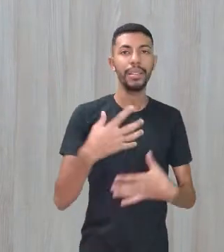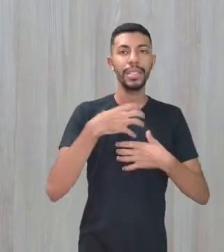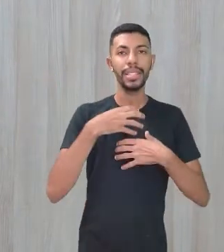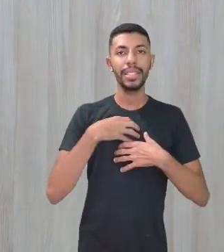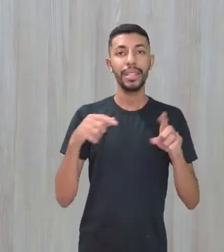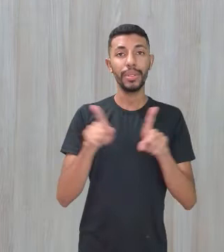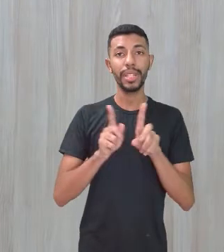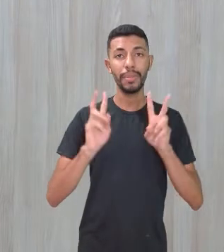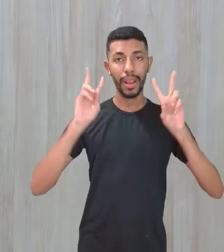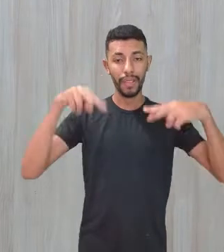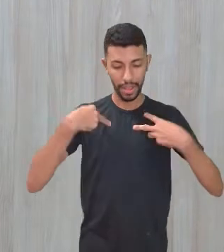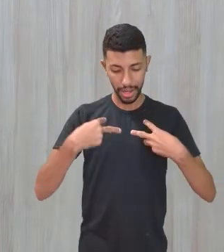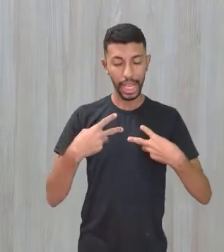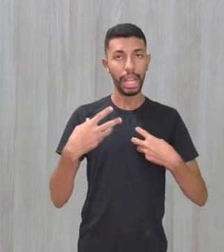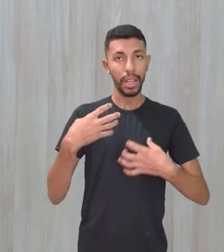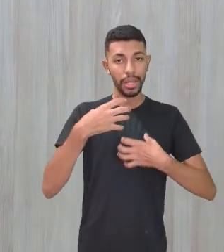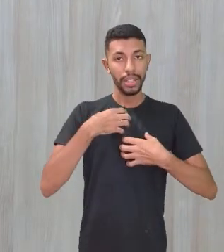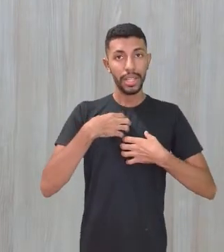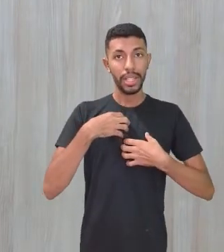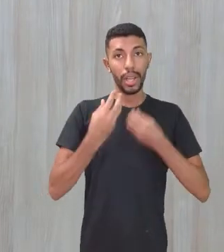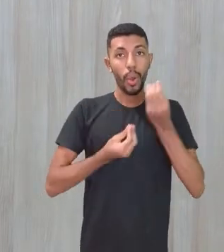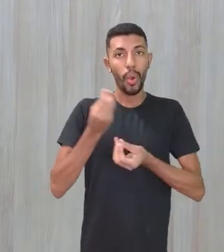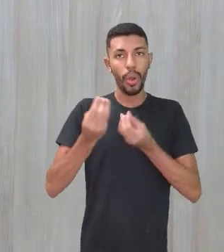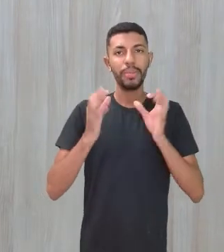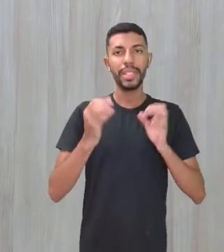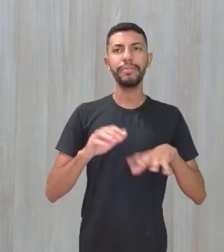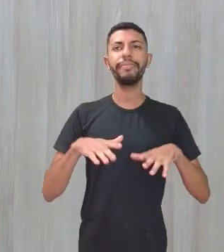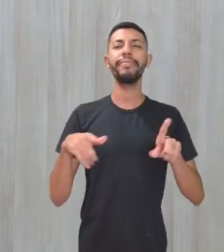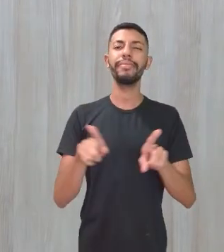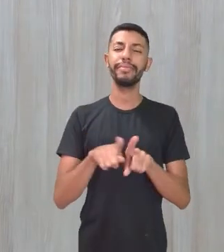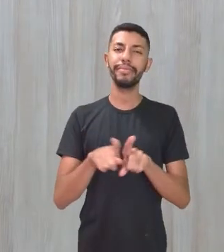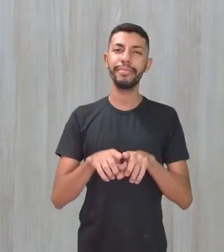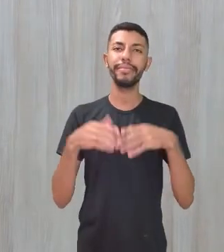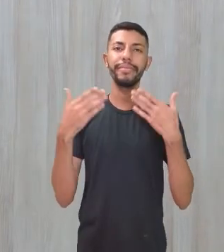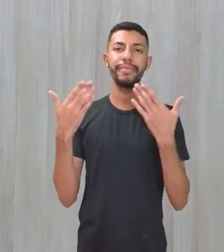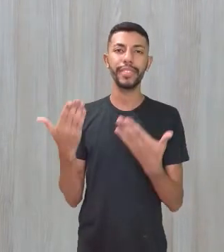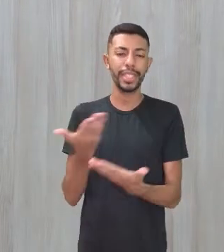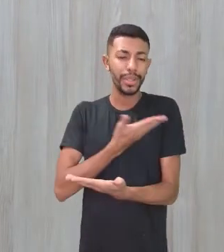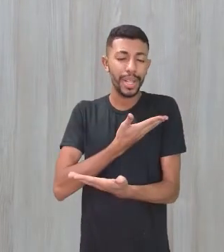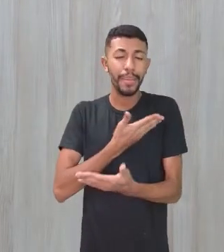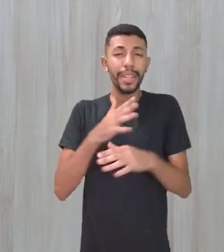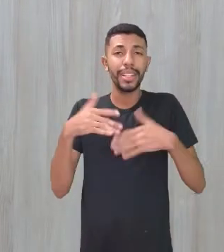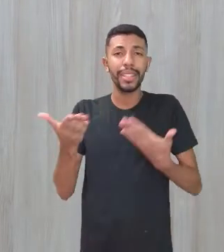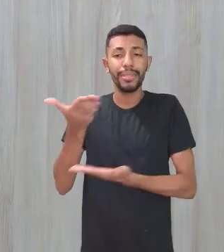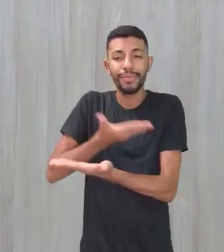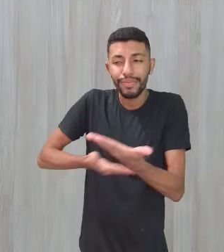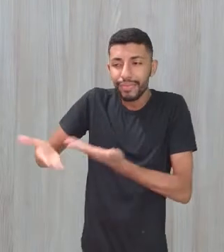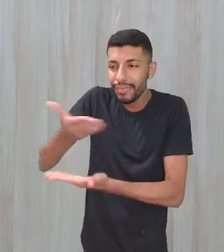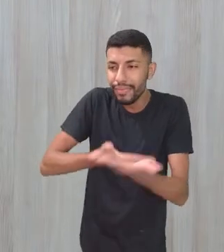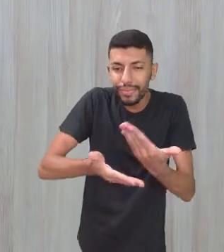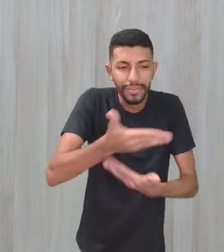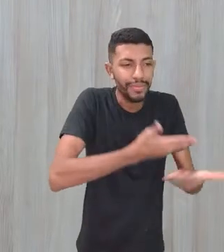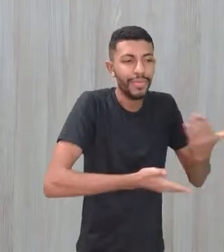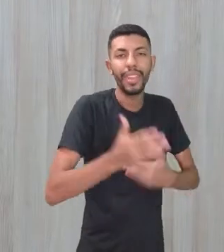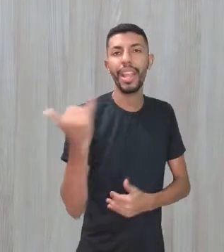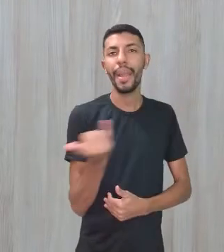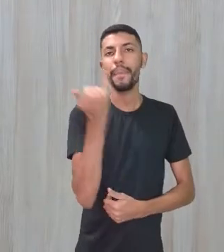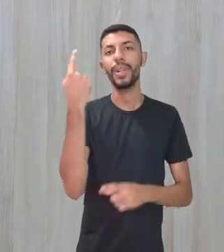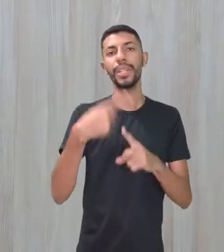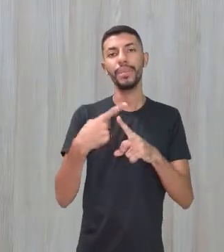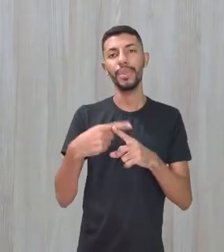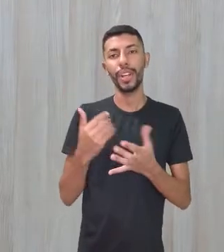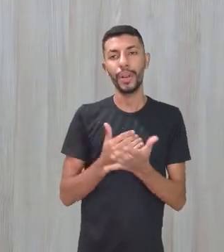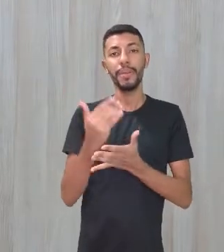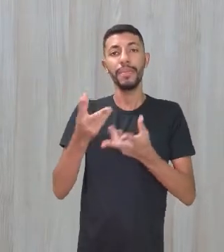coleguinha, como é que ele está se sentindo também? Então, essa interação é importante porque ele começa a perceber,